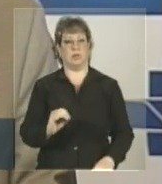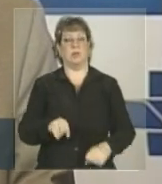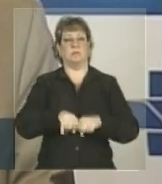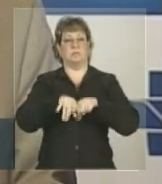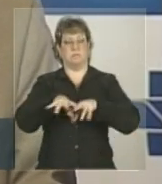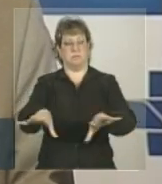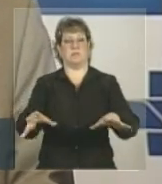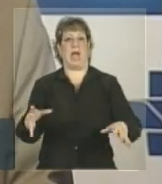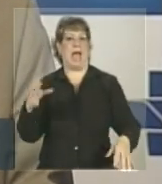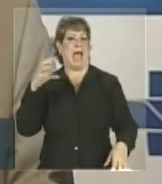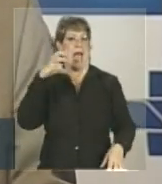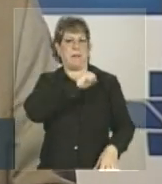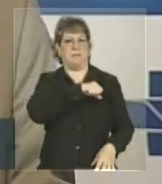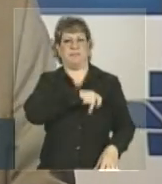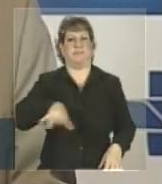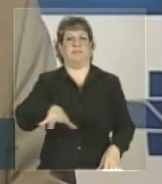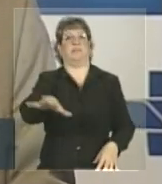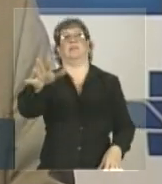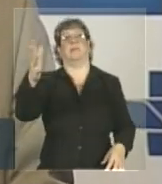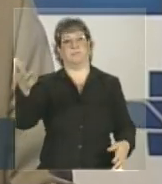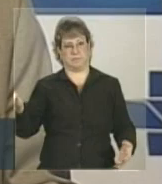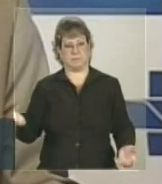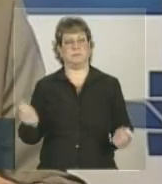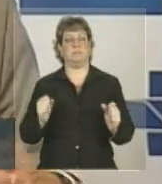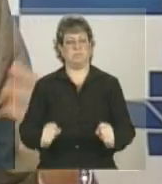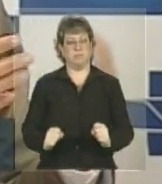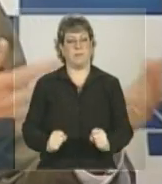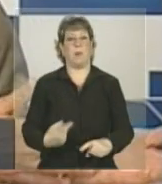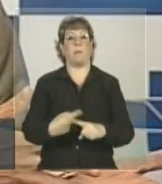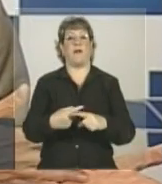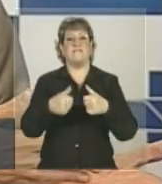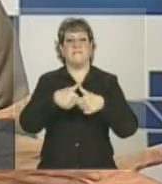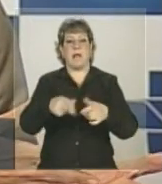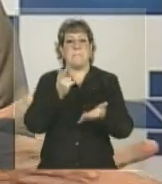transmissão seja numa velocidade várias vezes maior do que na